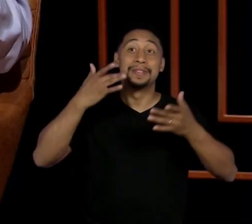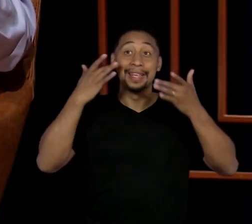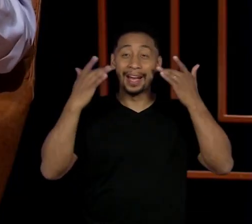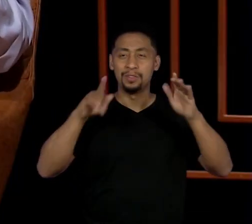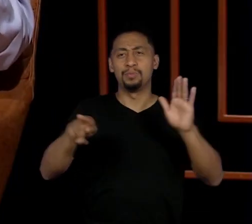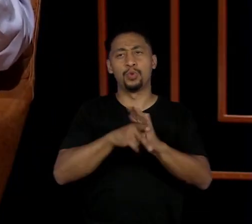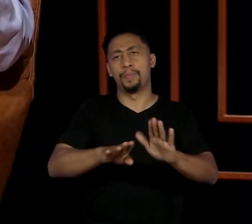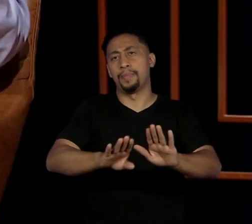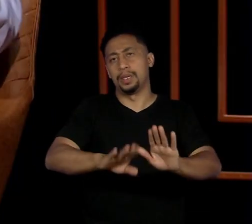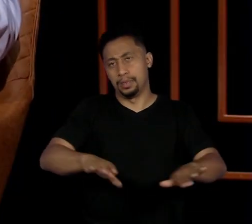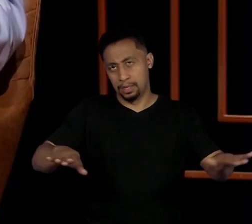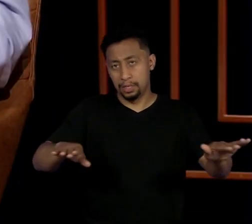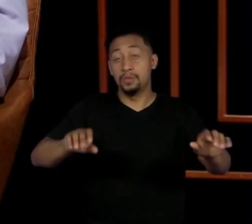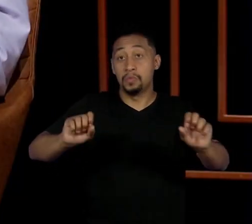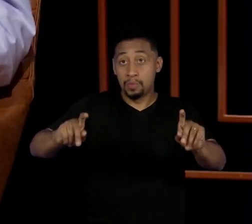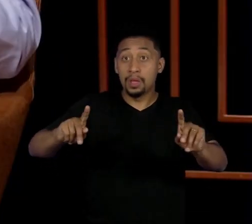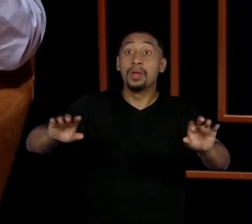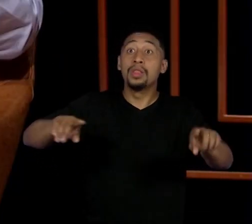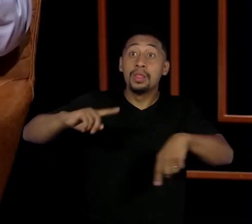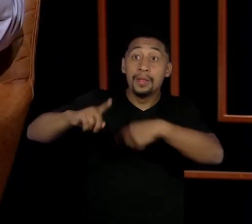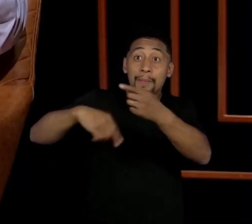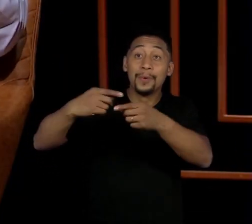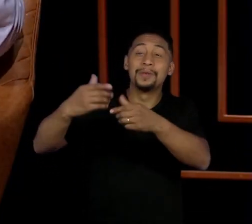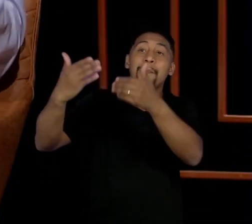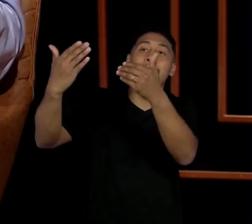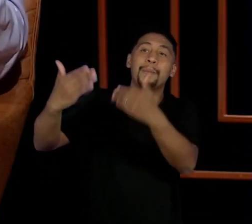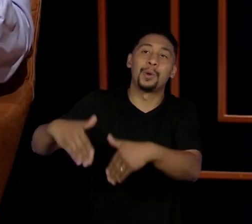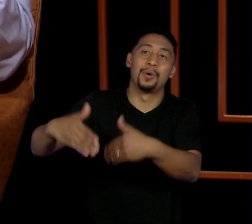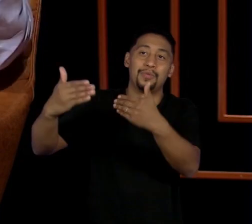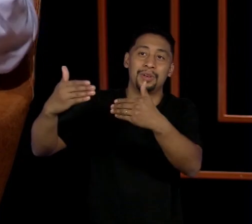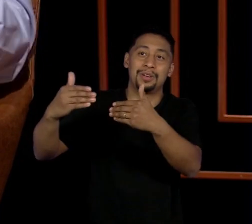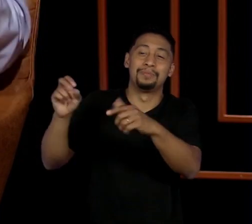para a CAL, para entrar na CAL. Eu fui percebendo na